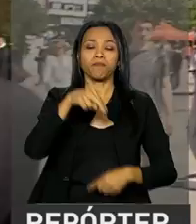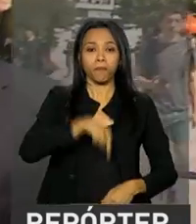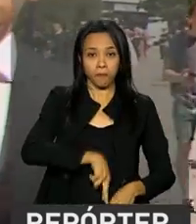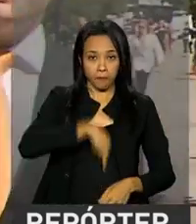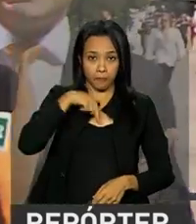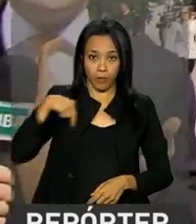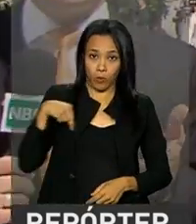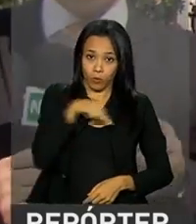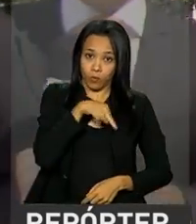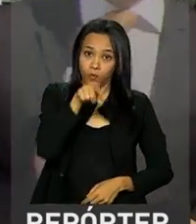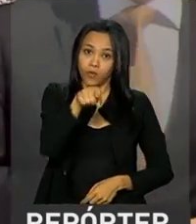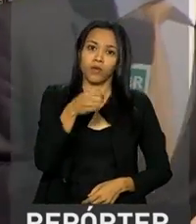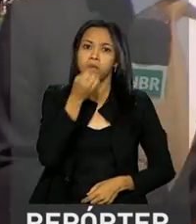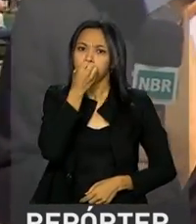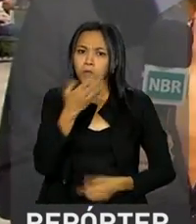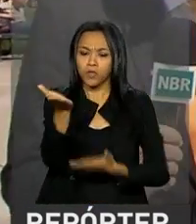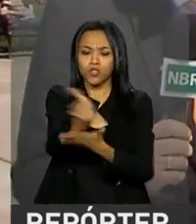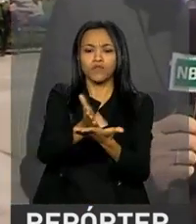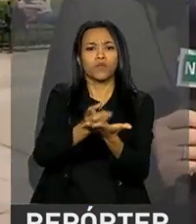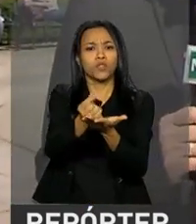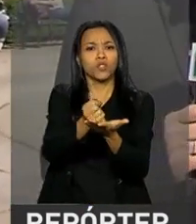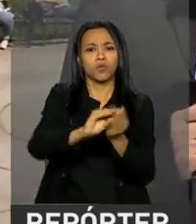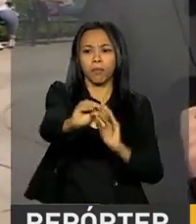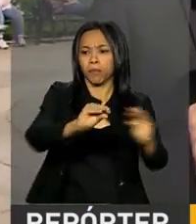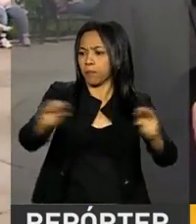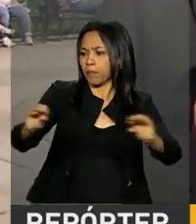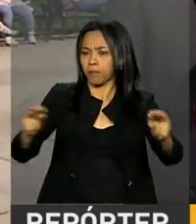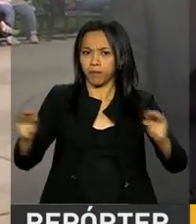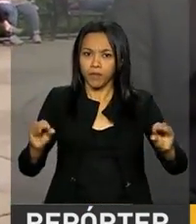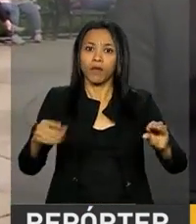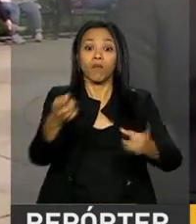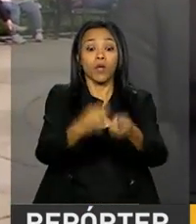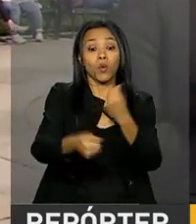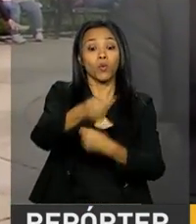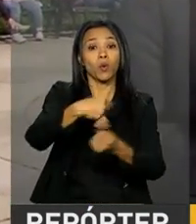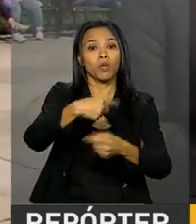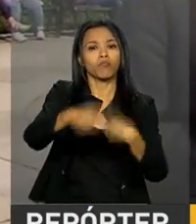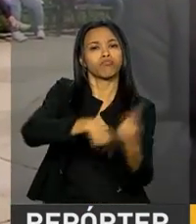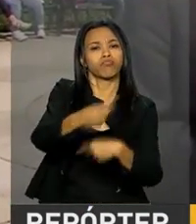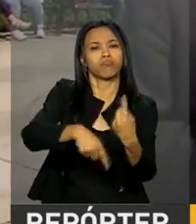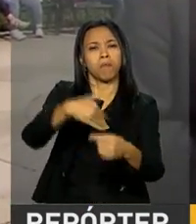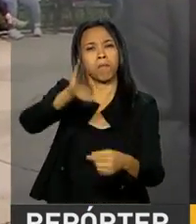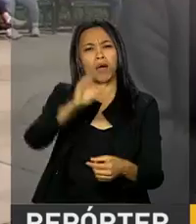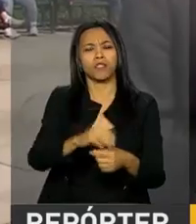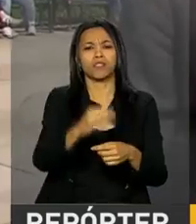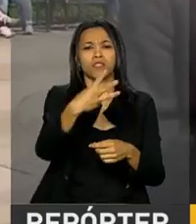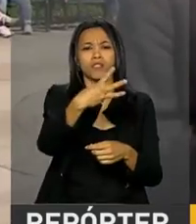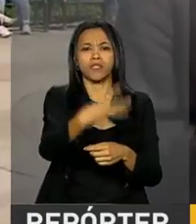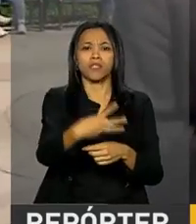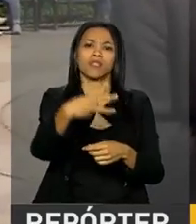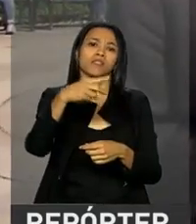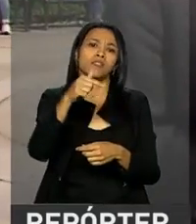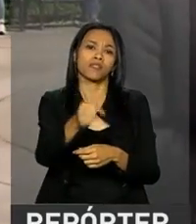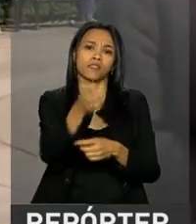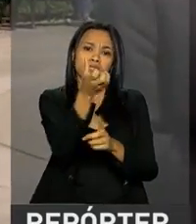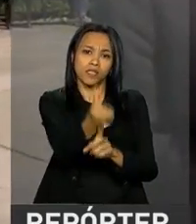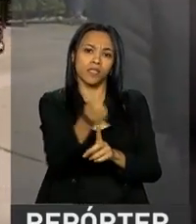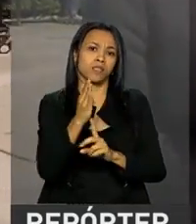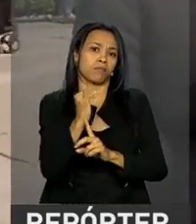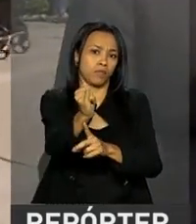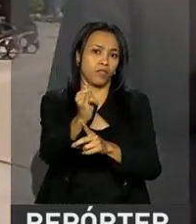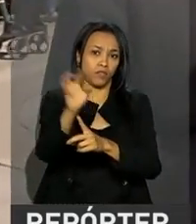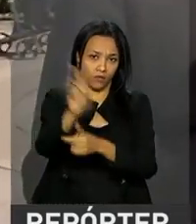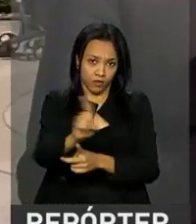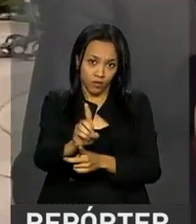distribuir bem as riquezas do país como economia que movimentou no ano passado mais de 376 Bilhões de